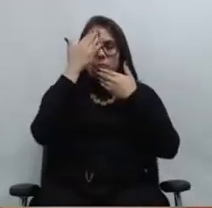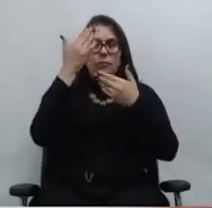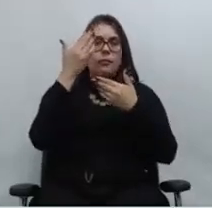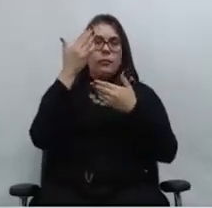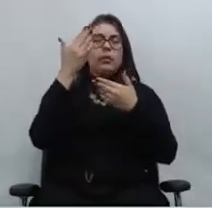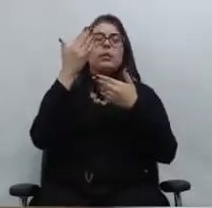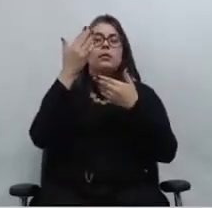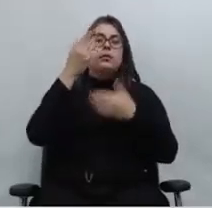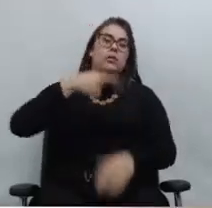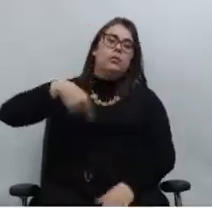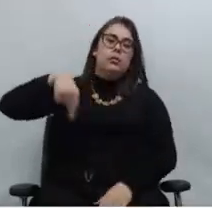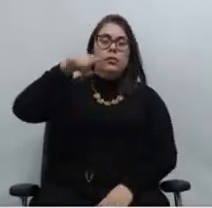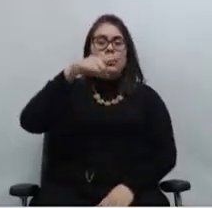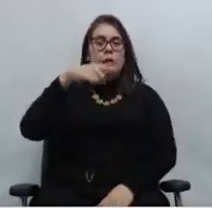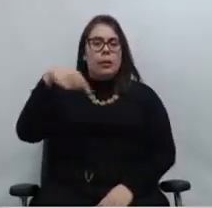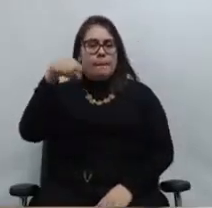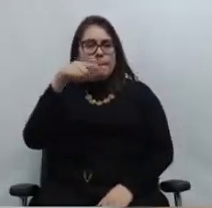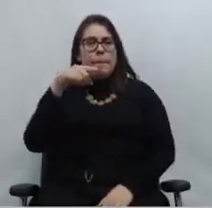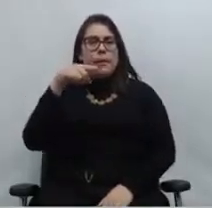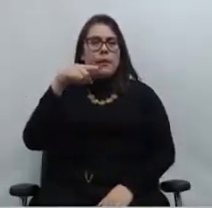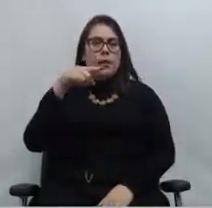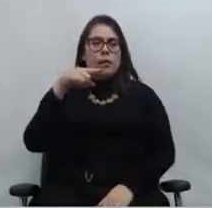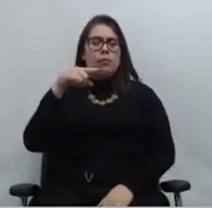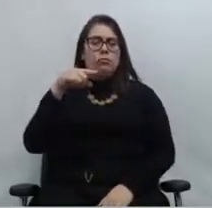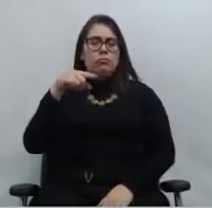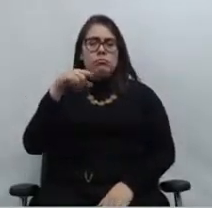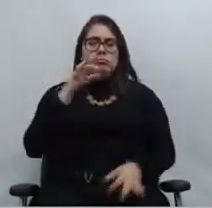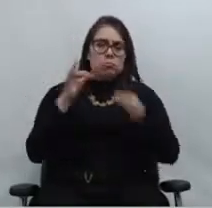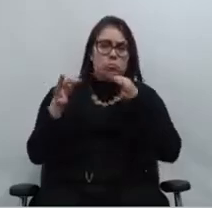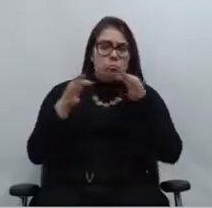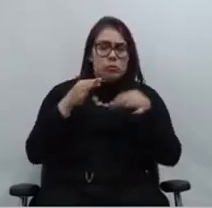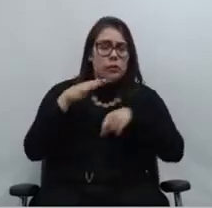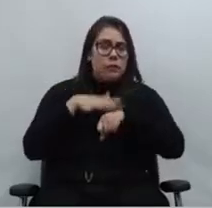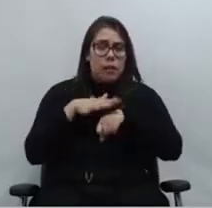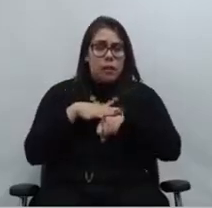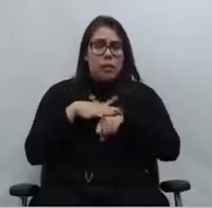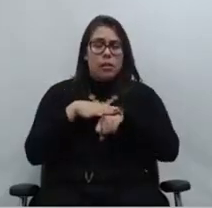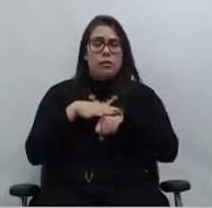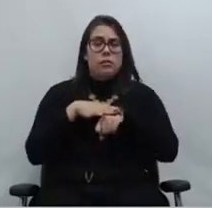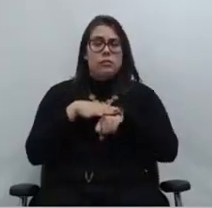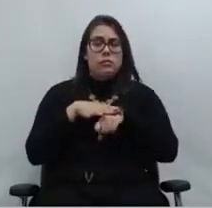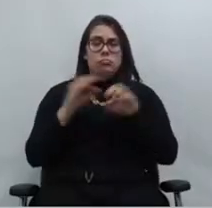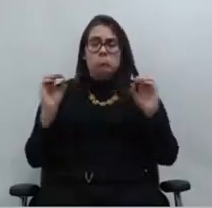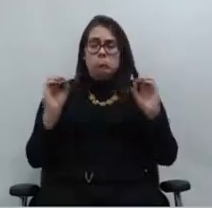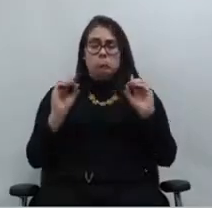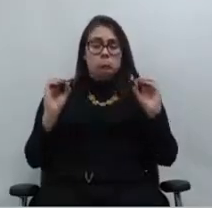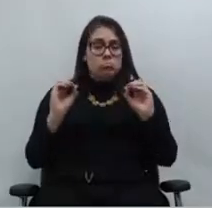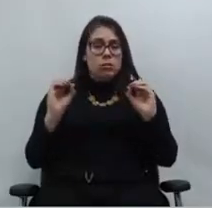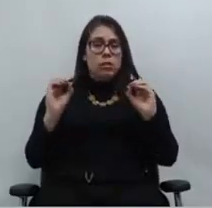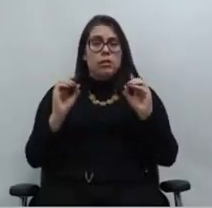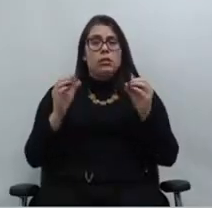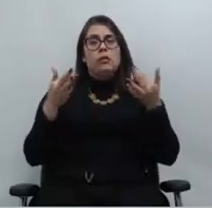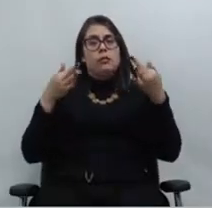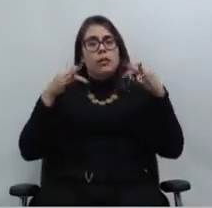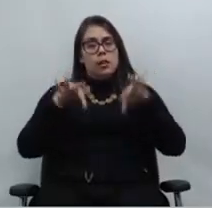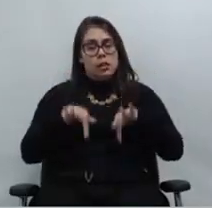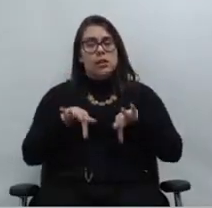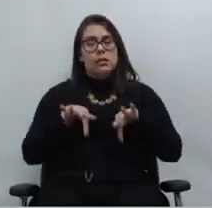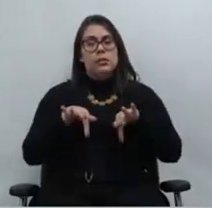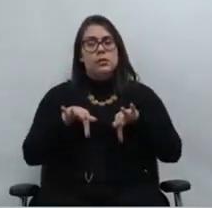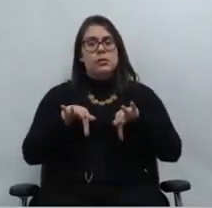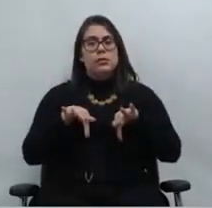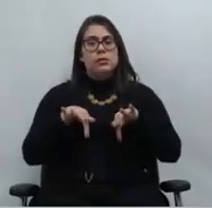consultar os excelentíssimos conselheiros e conselheiras se há alguma outra manifestação a ser feita. Nesse sentido, finalizamos, então,